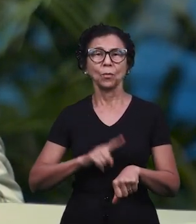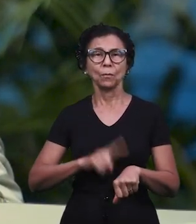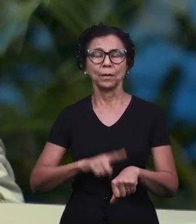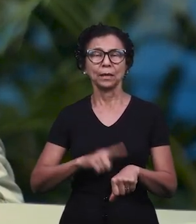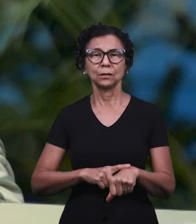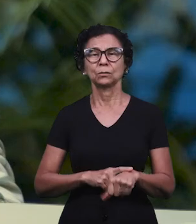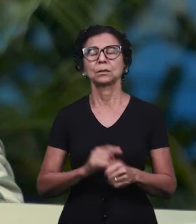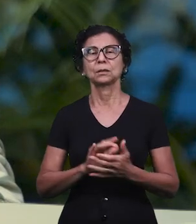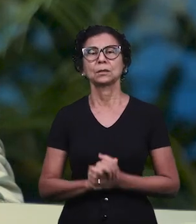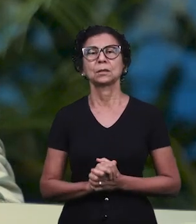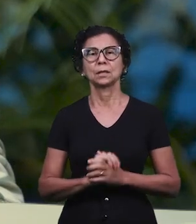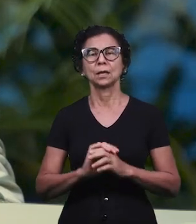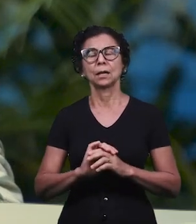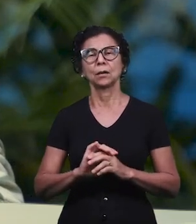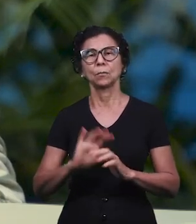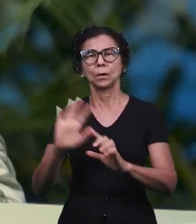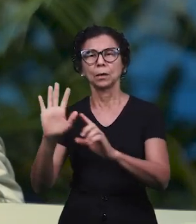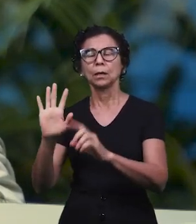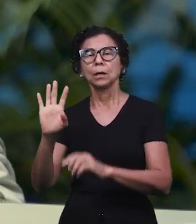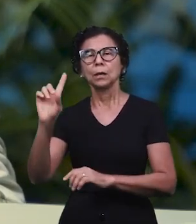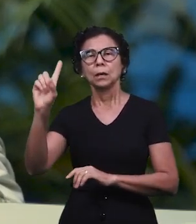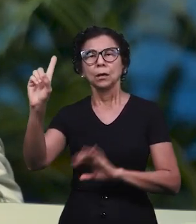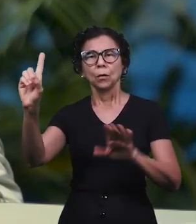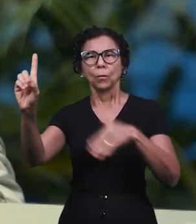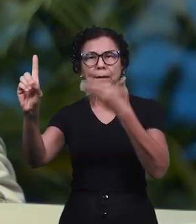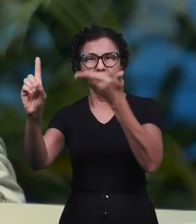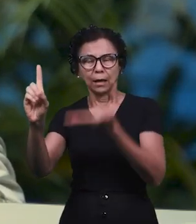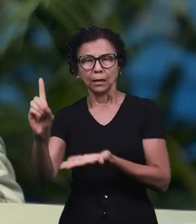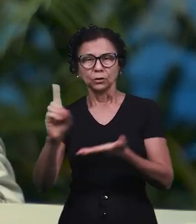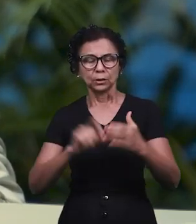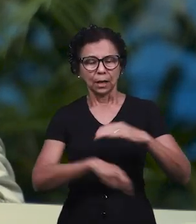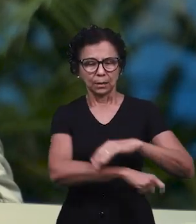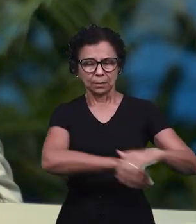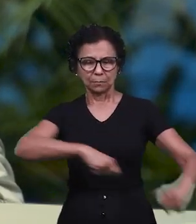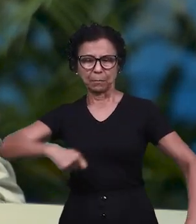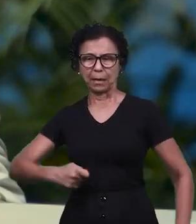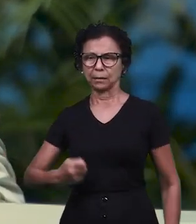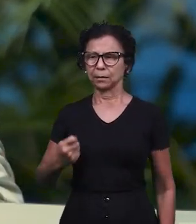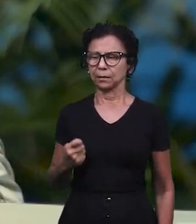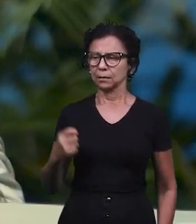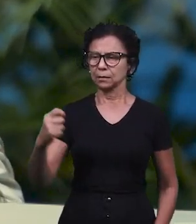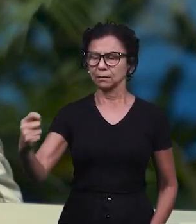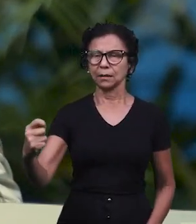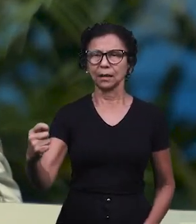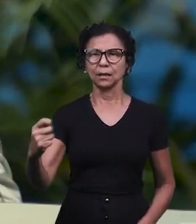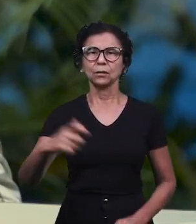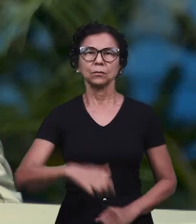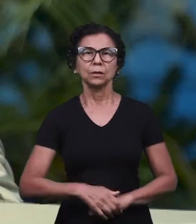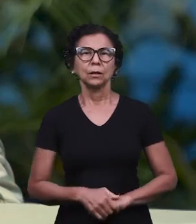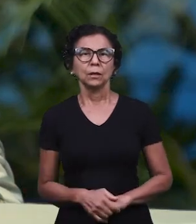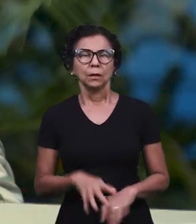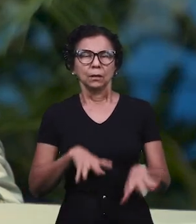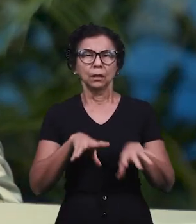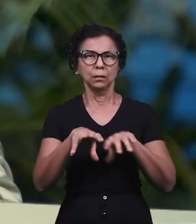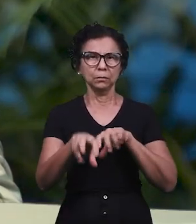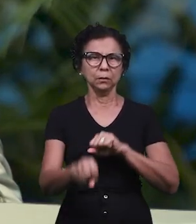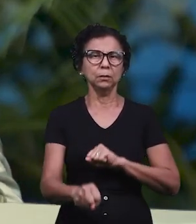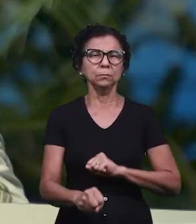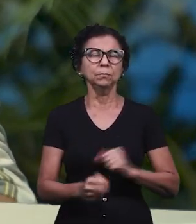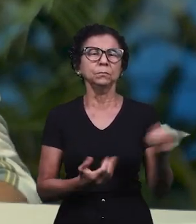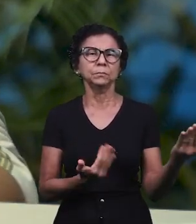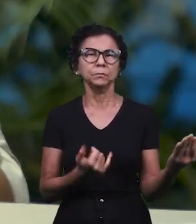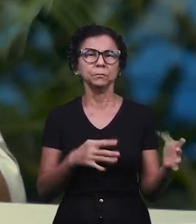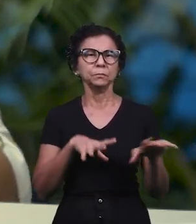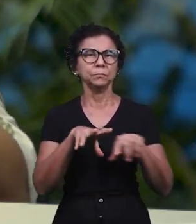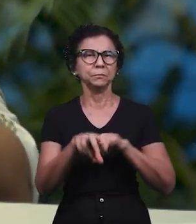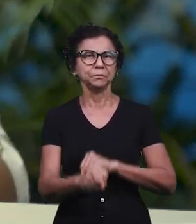formatura realmente que nos dá muita alegria quando nós participamos e olhamos ali os jovens se formando e